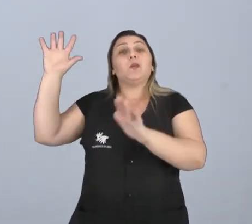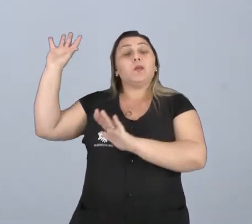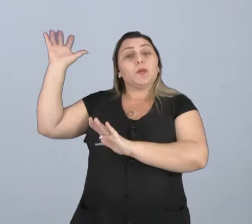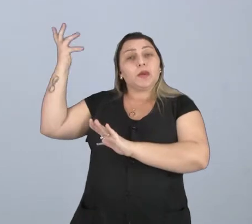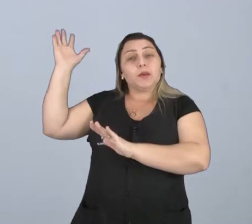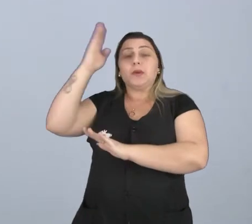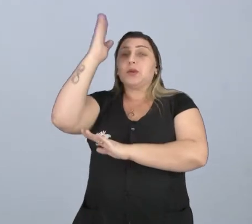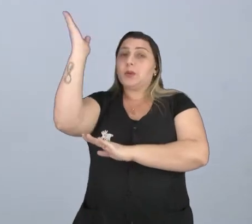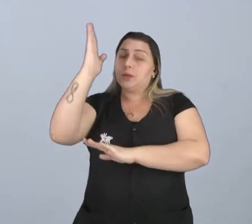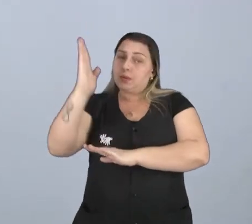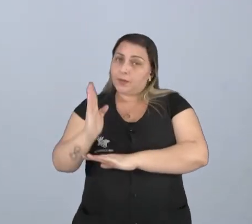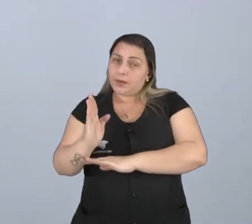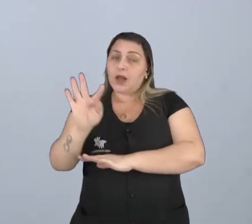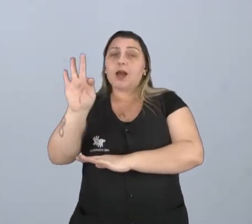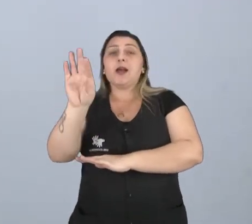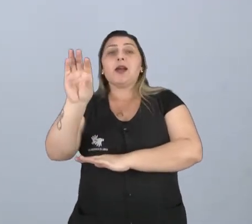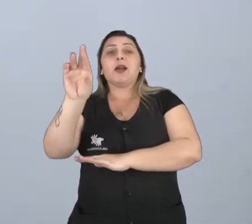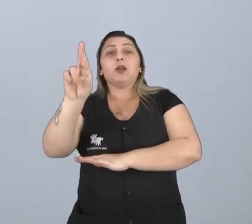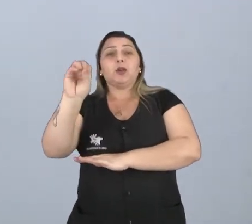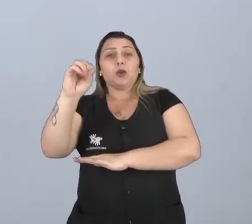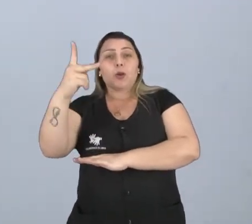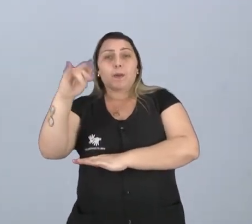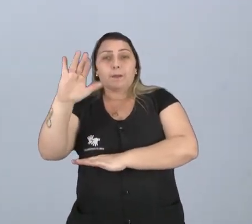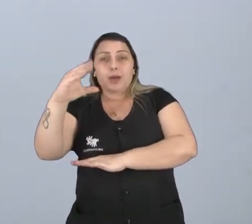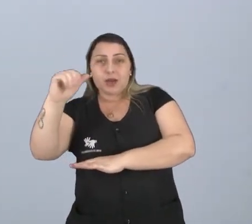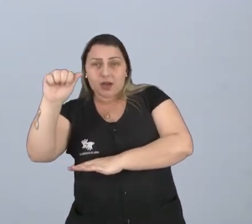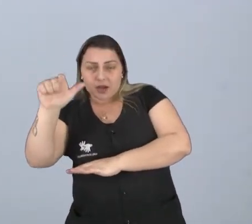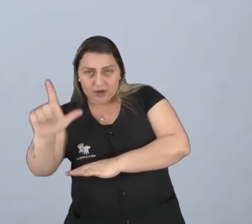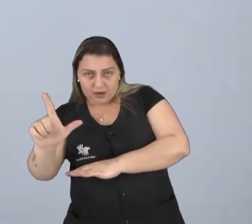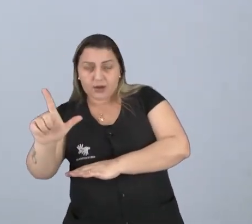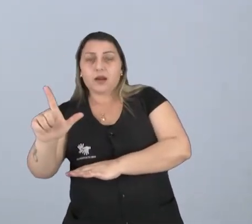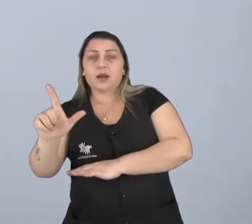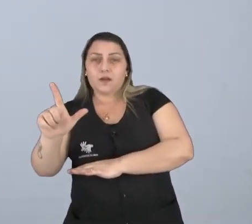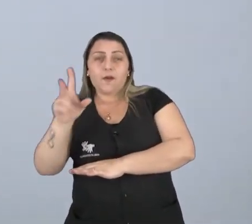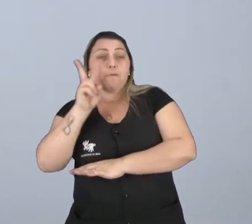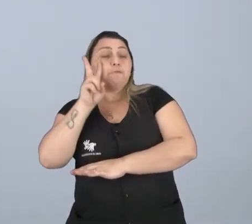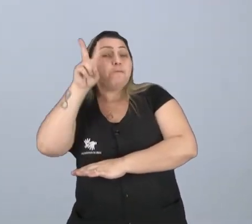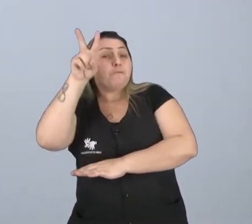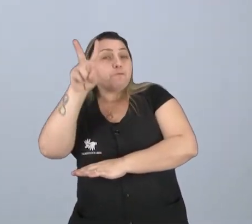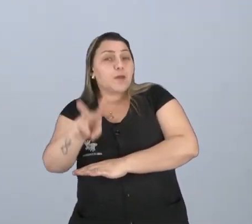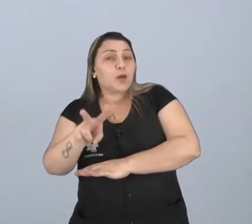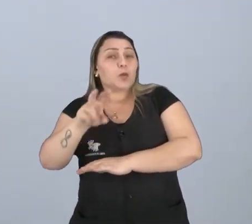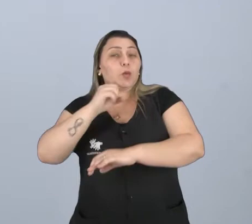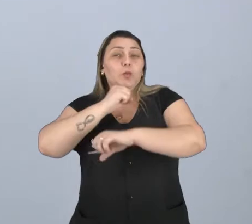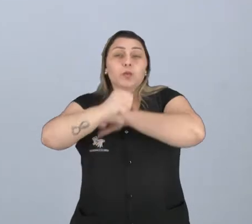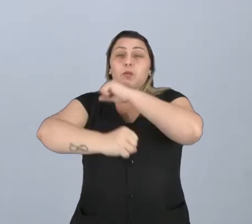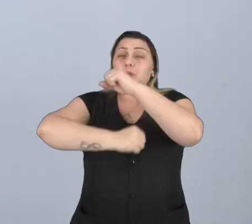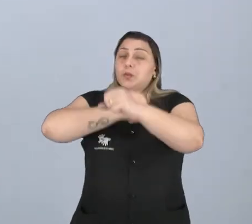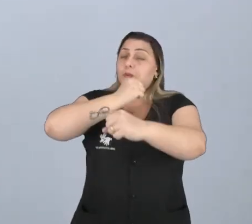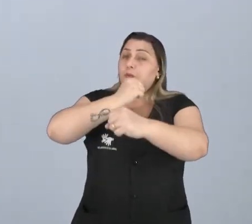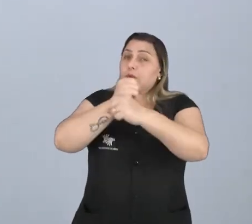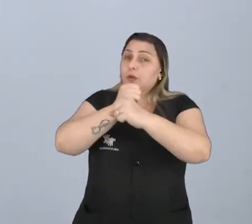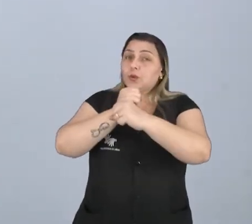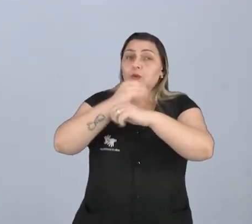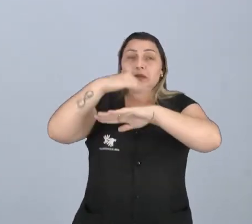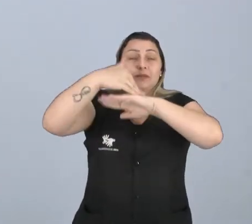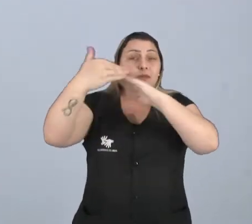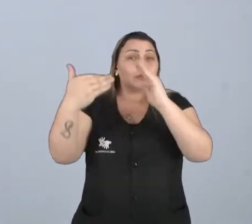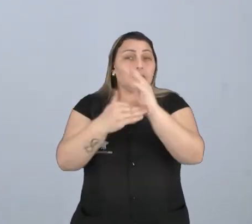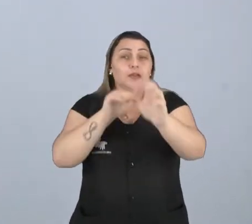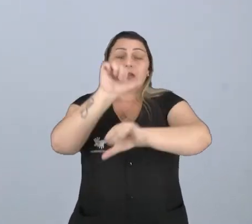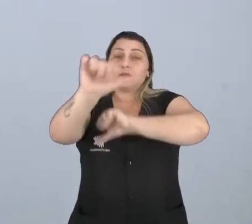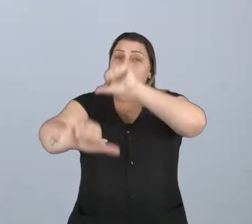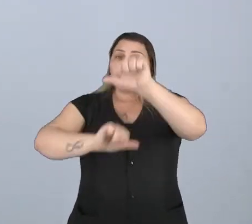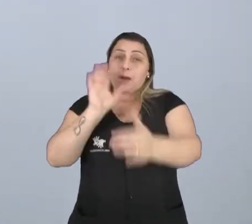clima do Brasil é um clima tropical, né? Esse clima é um clima observado ao longo do ano, né? Ele não vai mudar ao longo do tempo, é